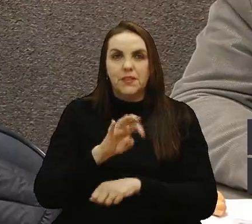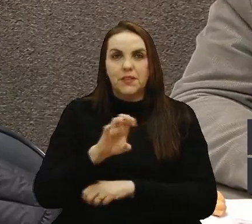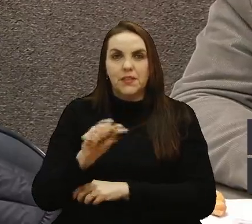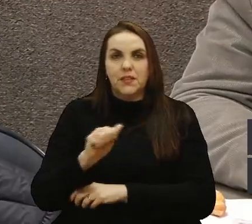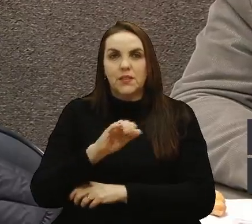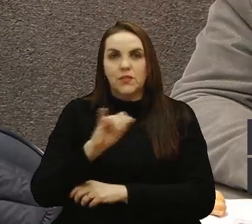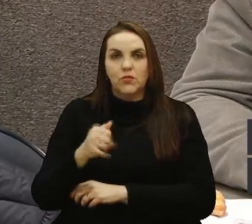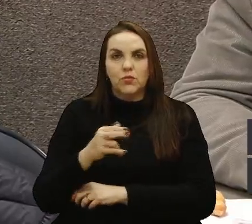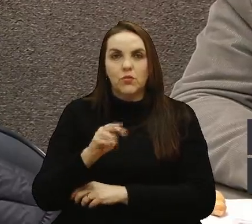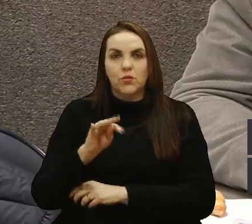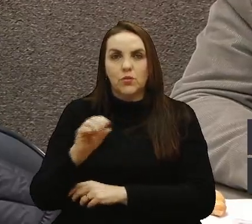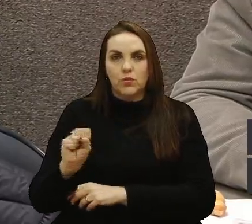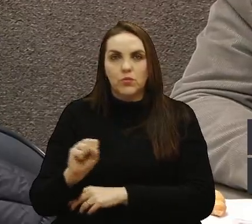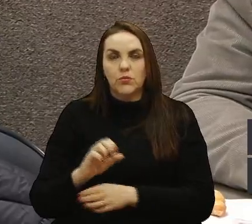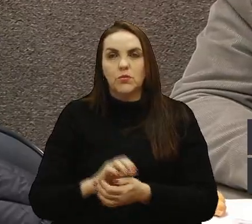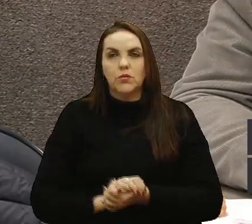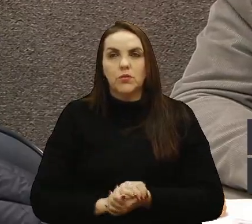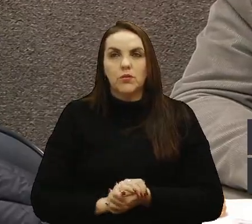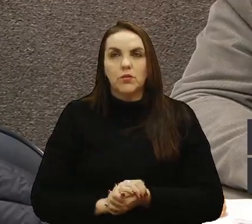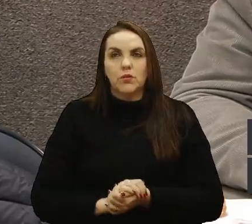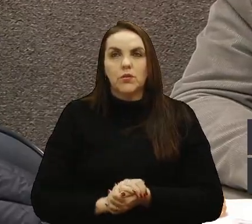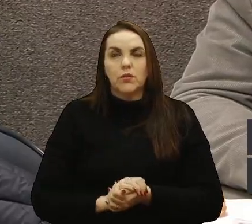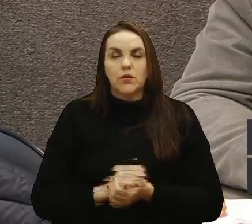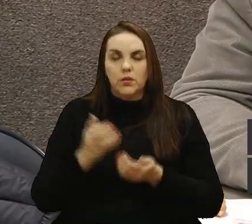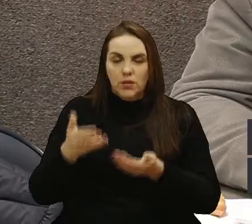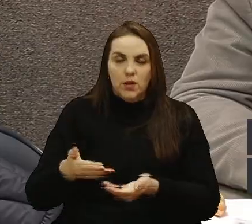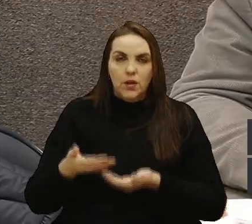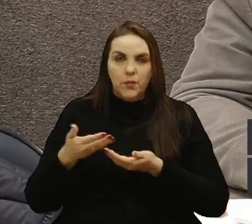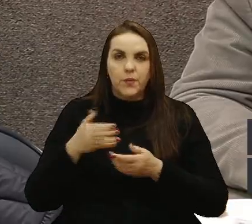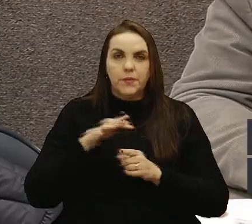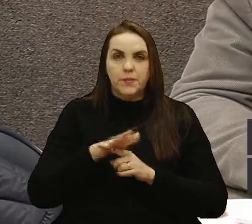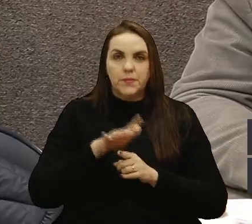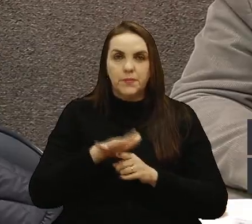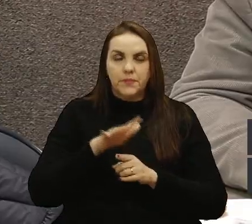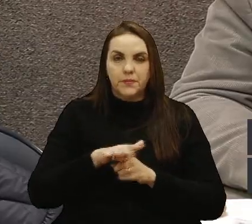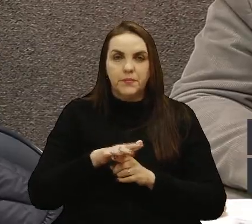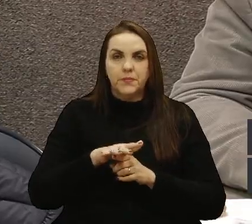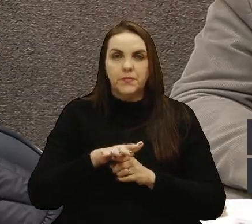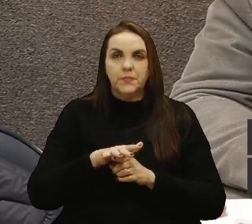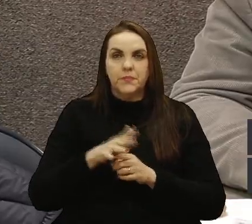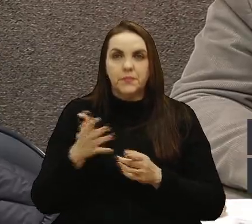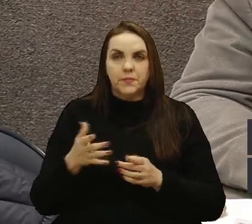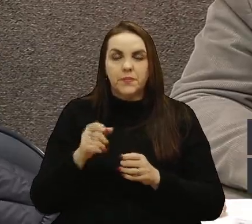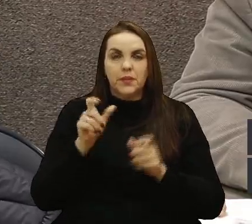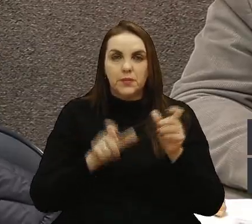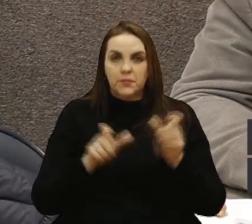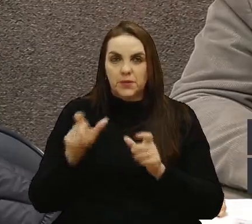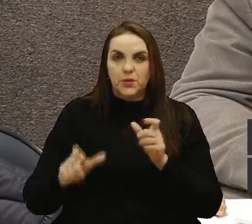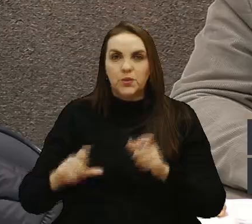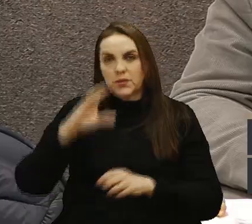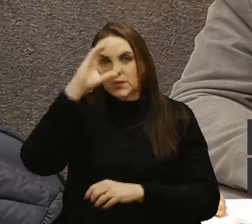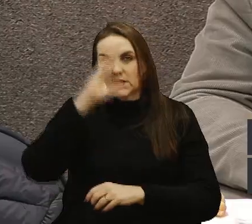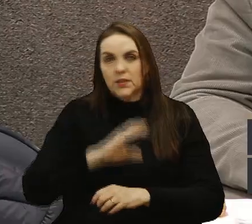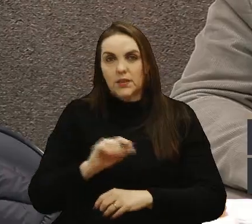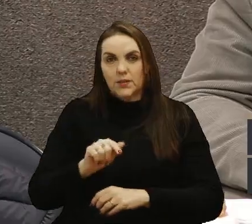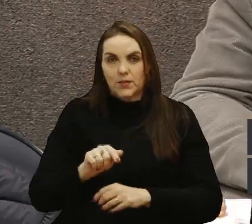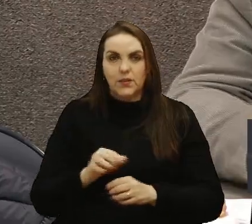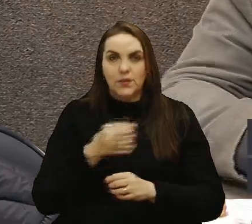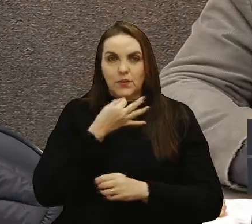a demanda dos nossos munícipes, estarmos sensíveis a